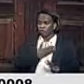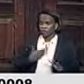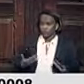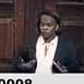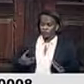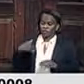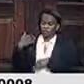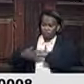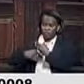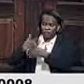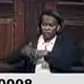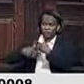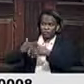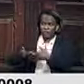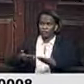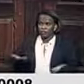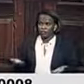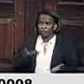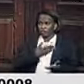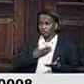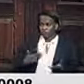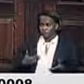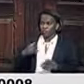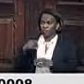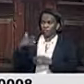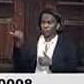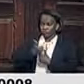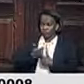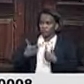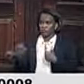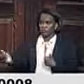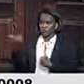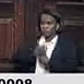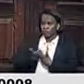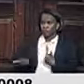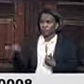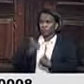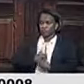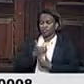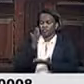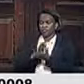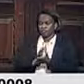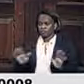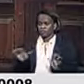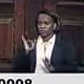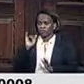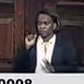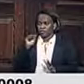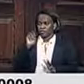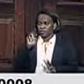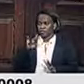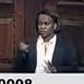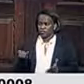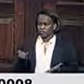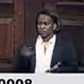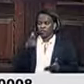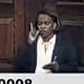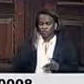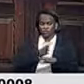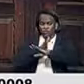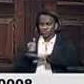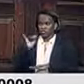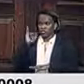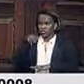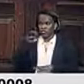vem, ao longo dos anos, governos sucessivos, acabando com a rede IASERGE. Fui ontem ao Instituto Nacional